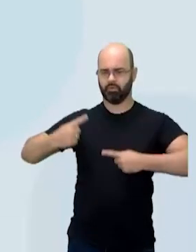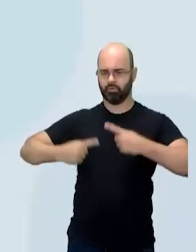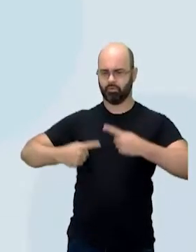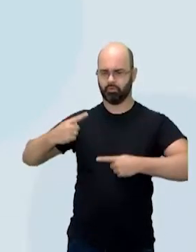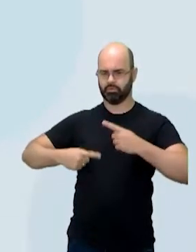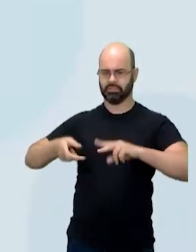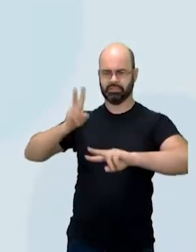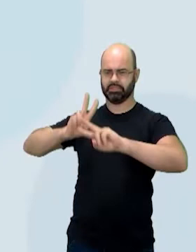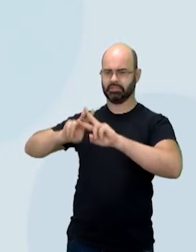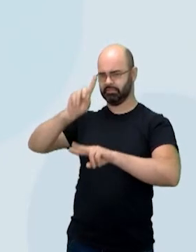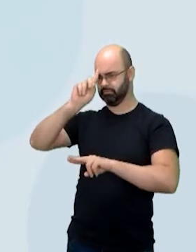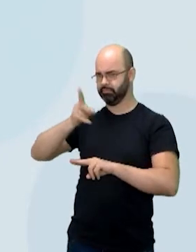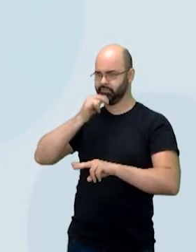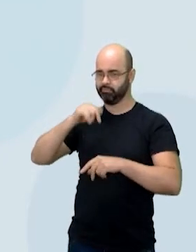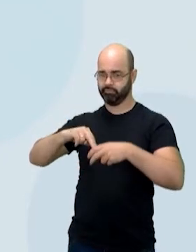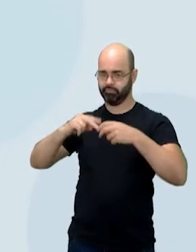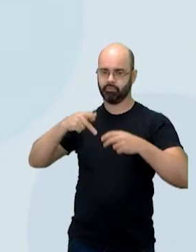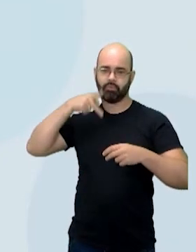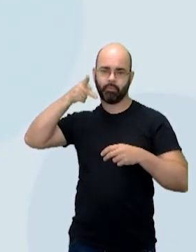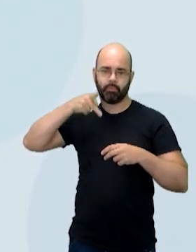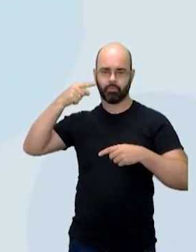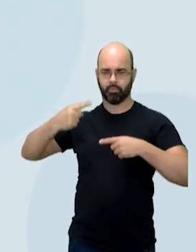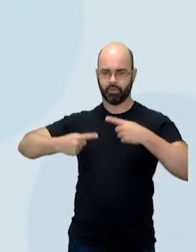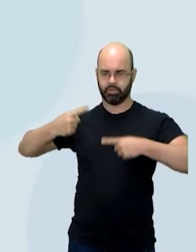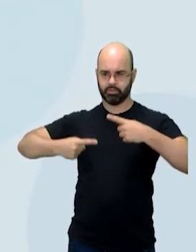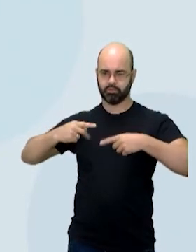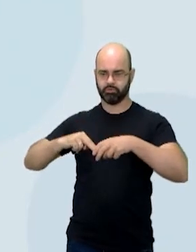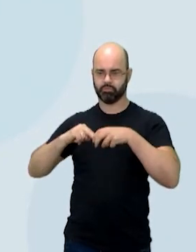têm essas condenações